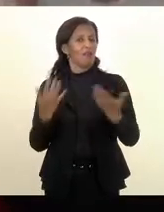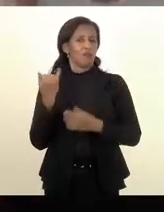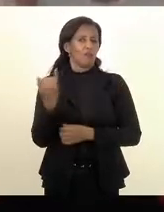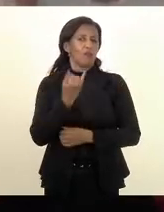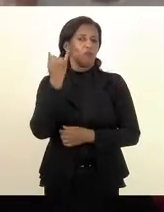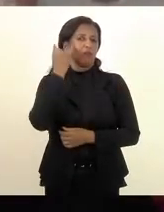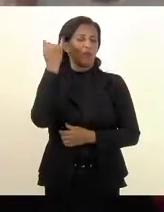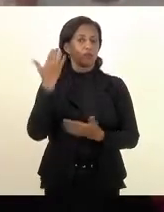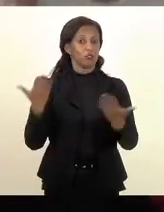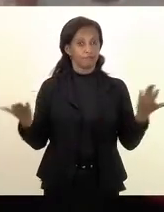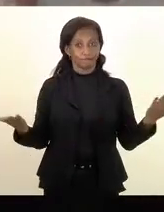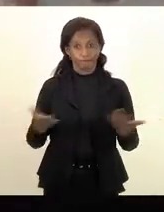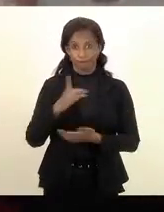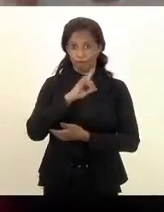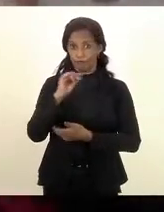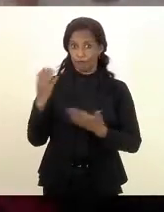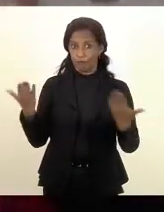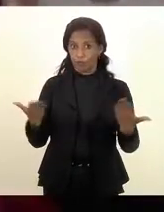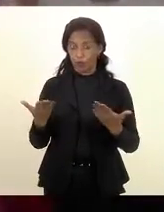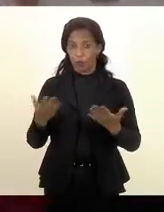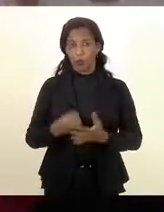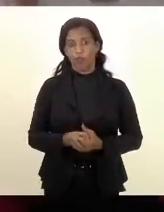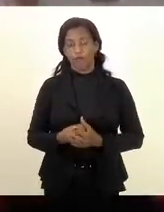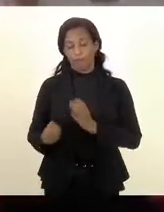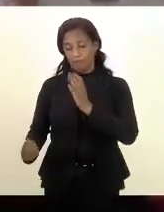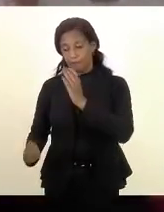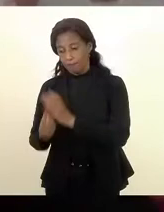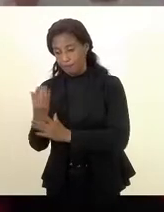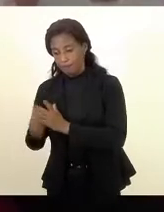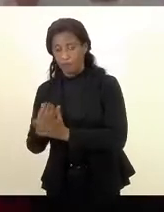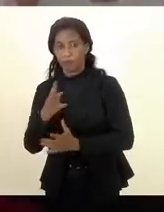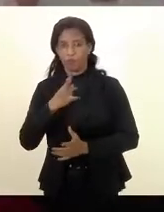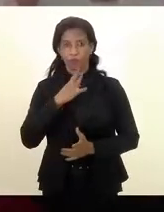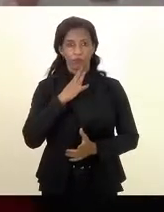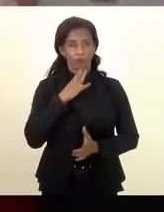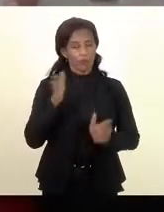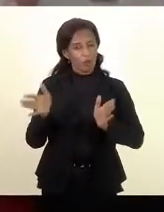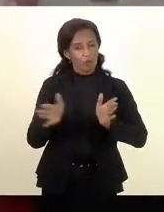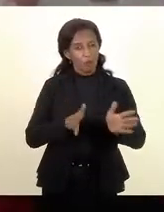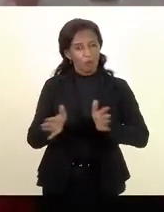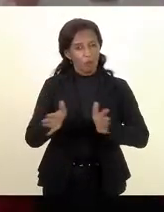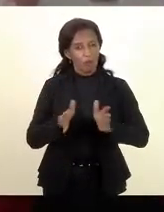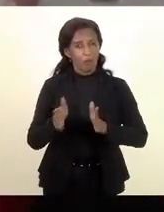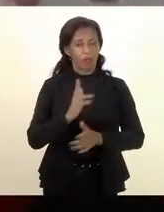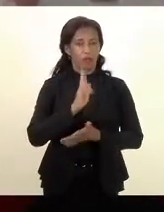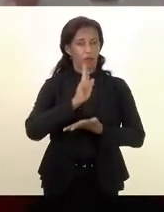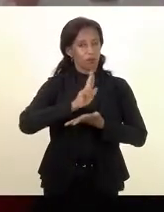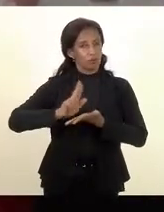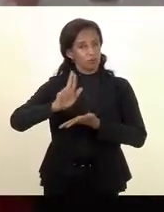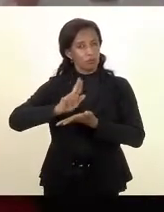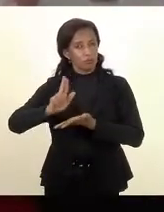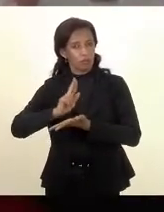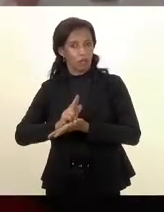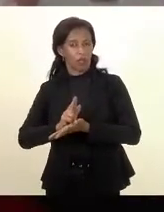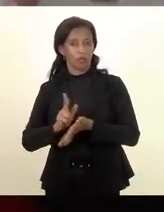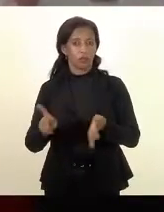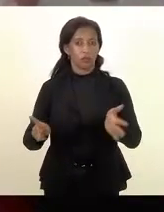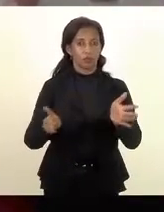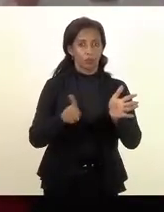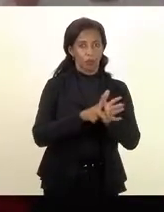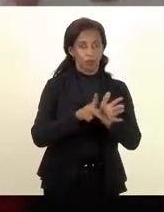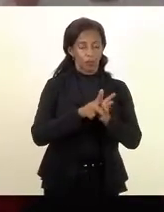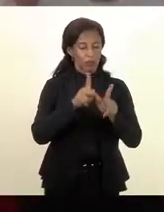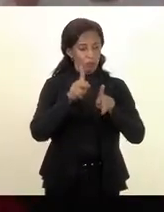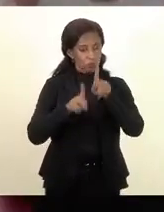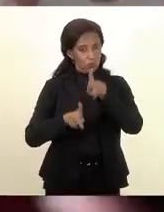nos dias de hoje em que a produção do conhecimento o acesso às universidades por parte das camadas